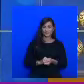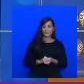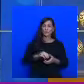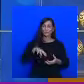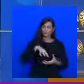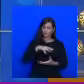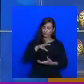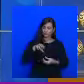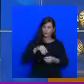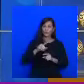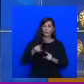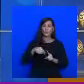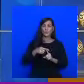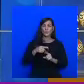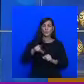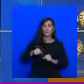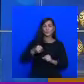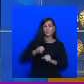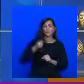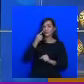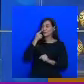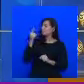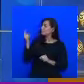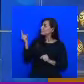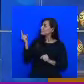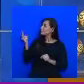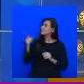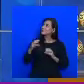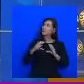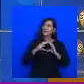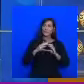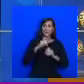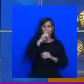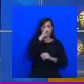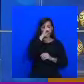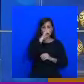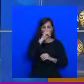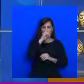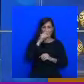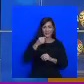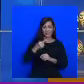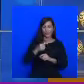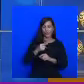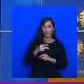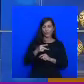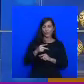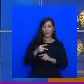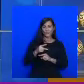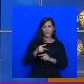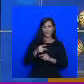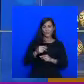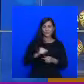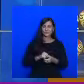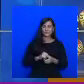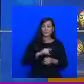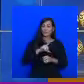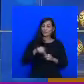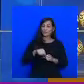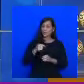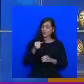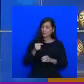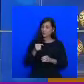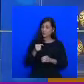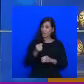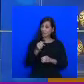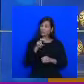O globo segue girando. Mais um número chegando. Bola amarela, número 12. Amarela, 12. Foram